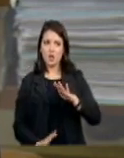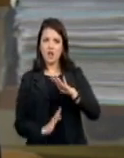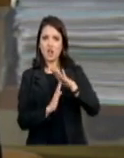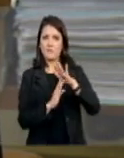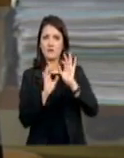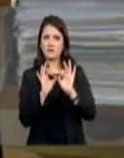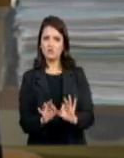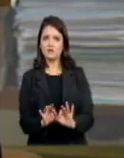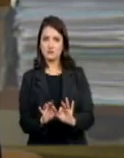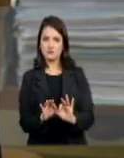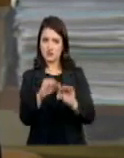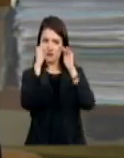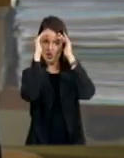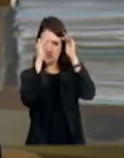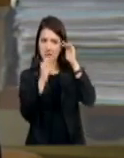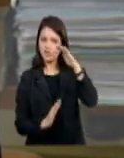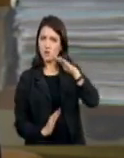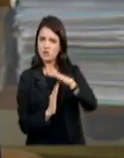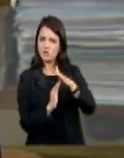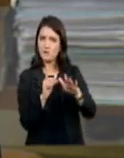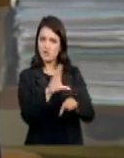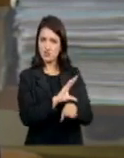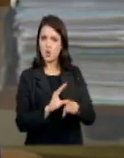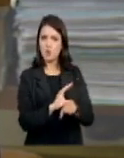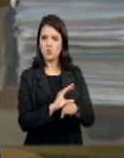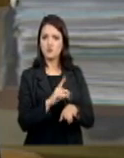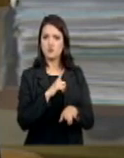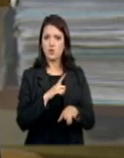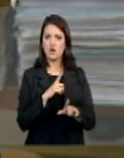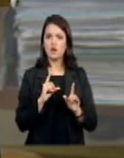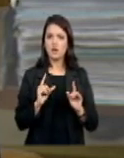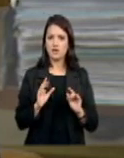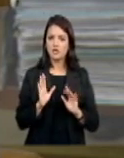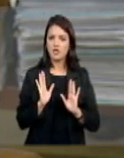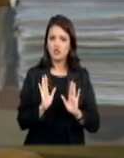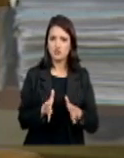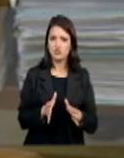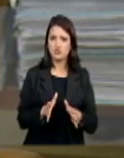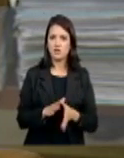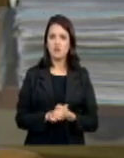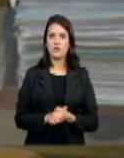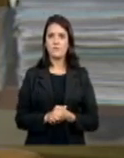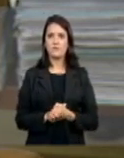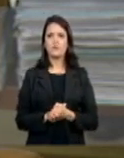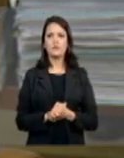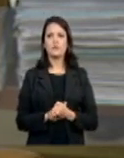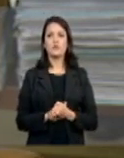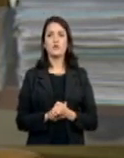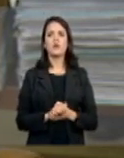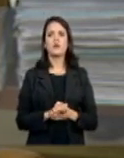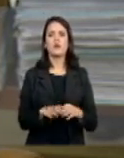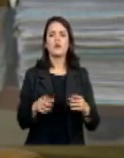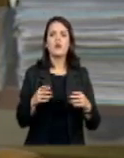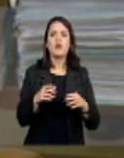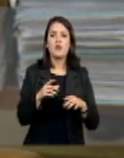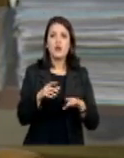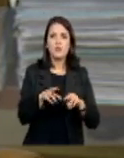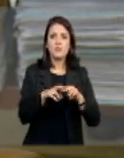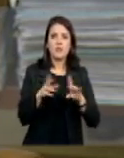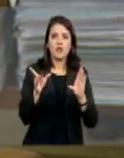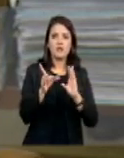constitucionalmente estabelecidos que restringem sob a égide do regime democrático